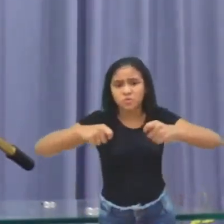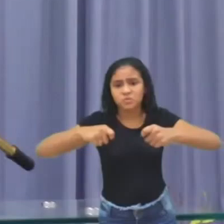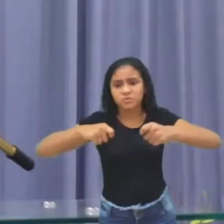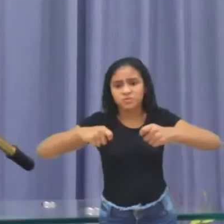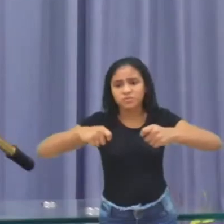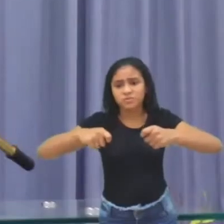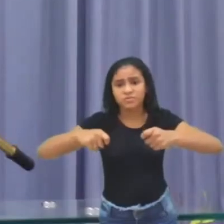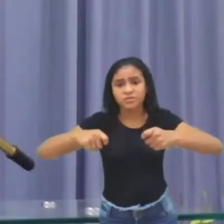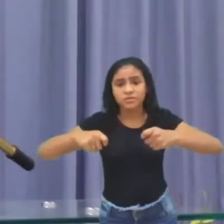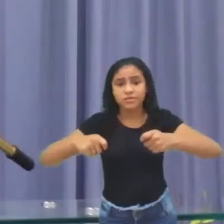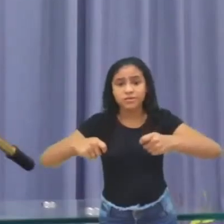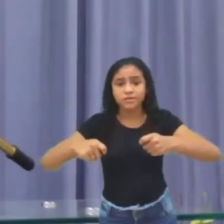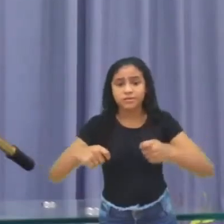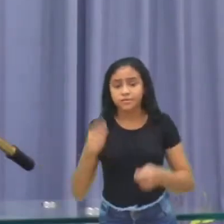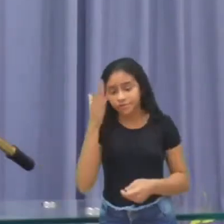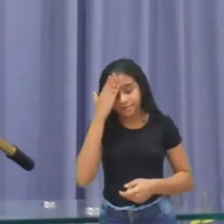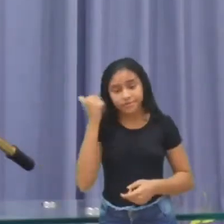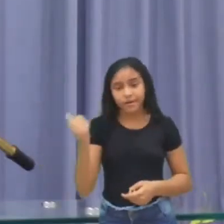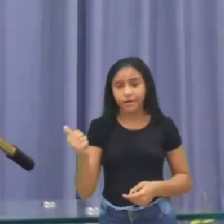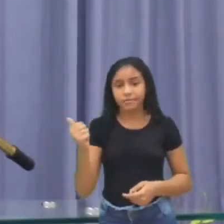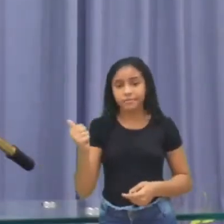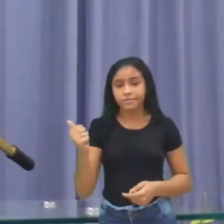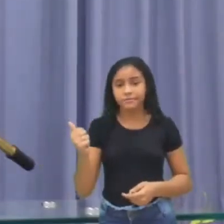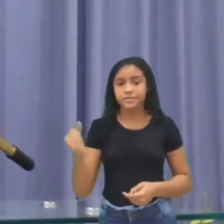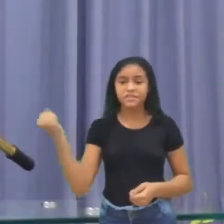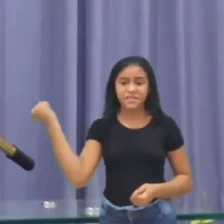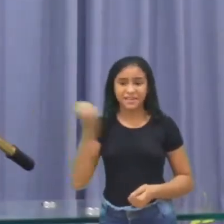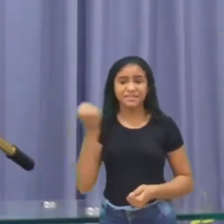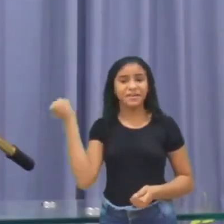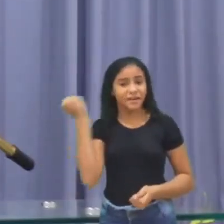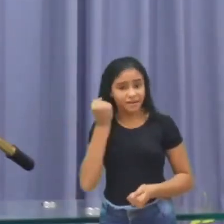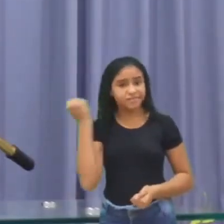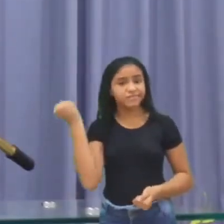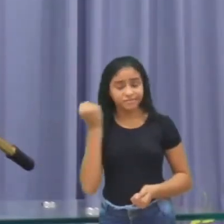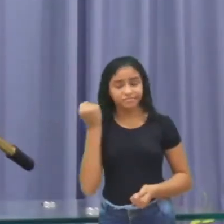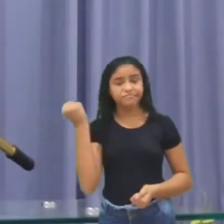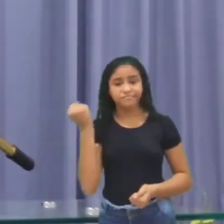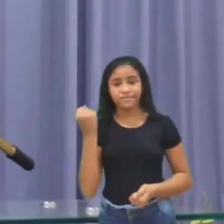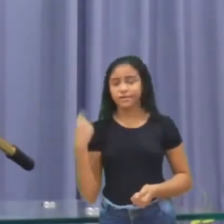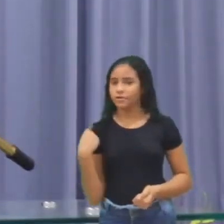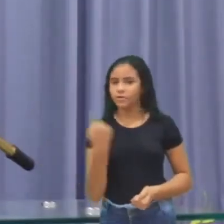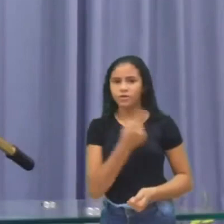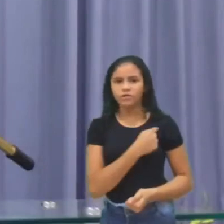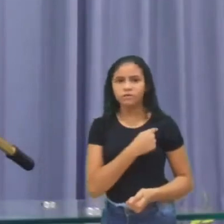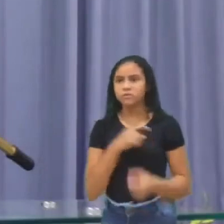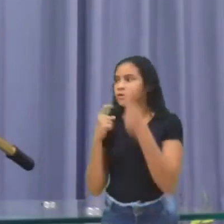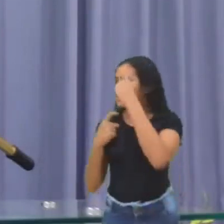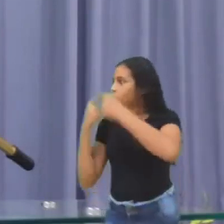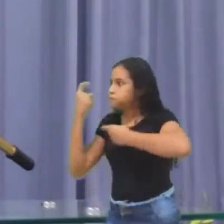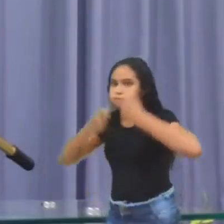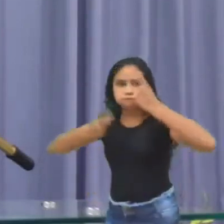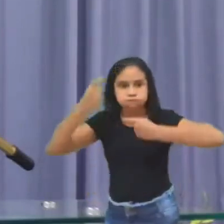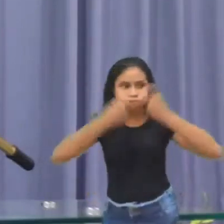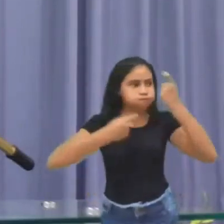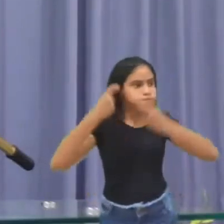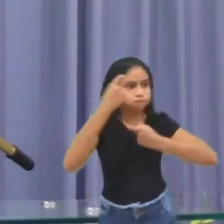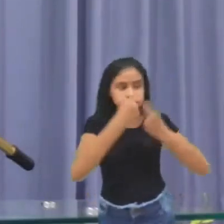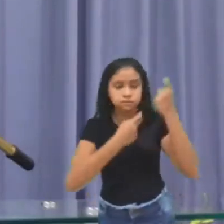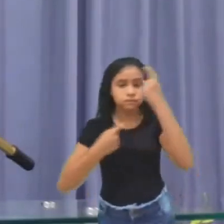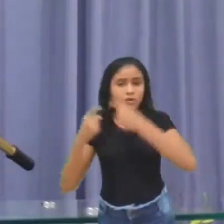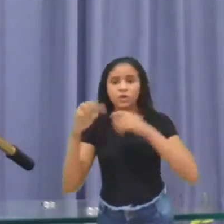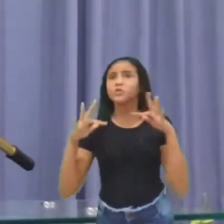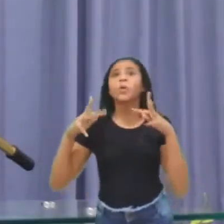grave. Agora, nós não vamos nos desesperar. Nós não vamos dizer: vamos todo